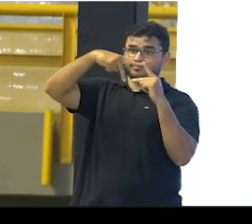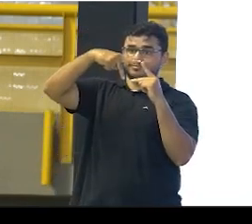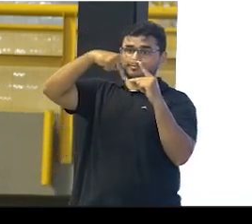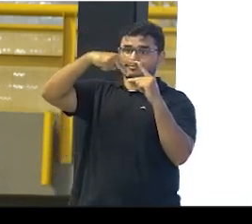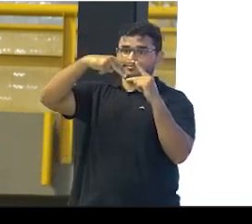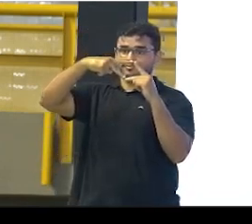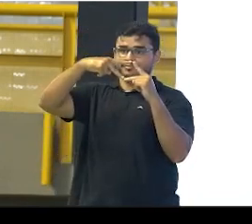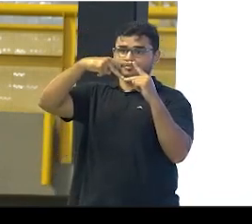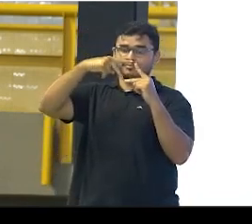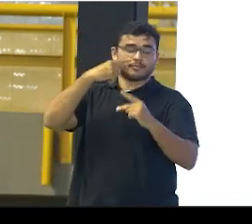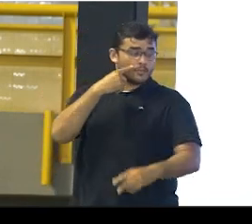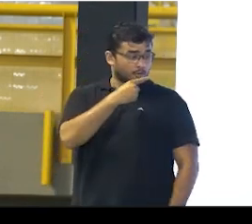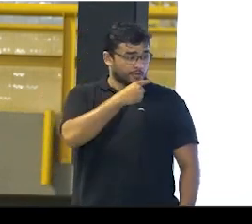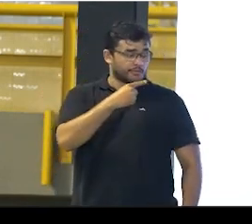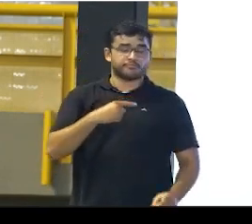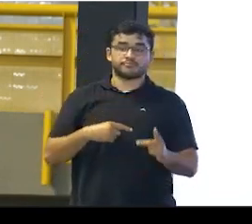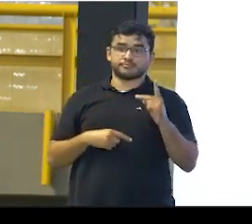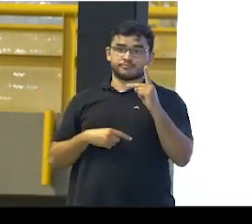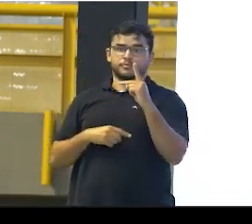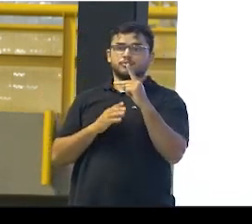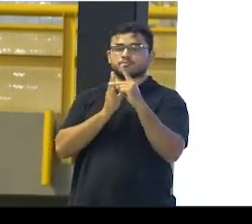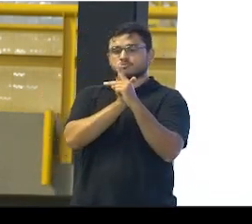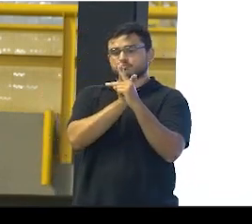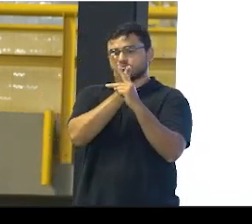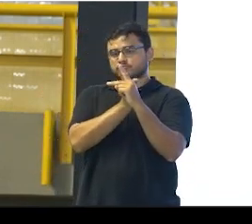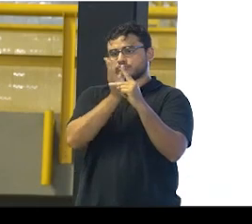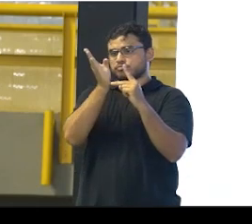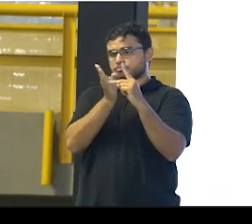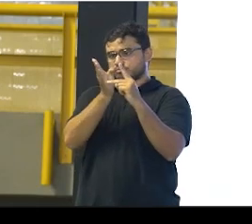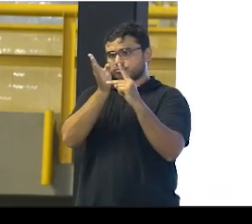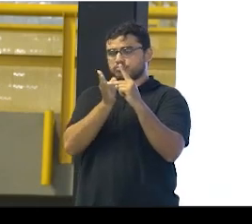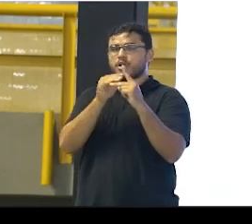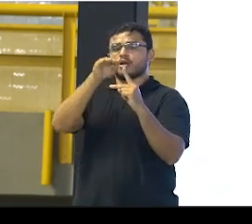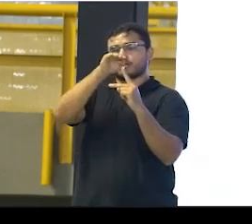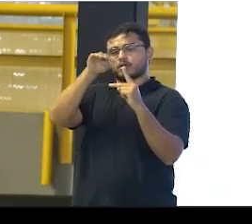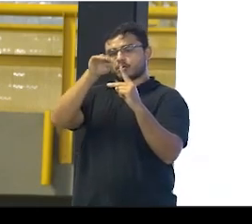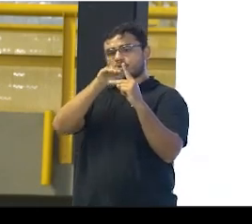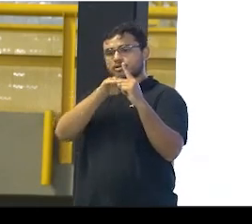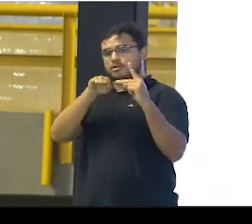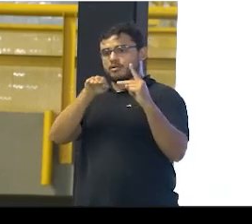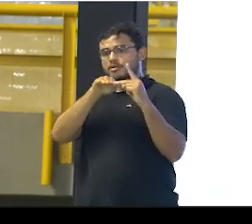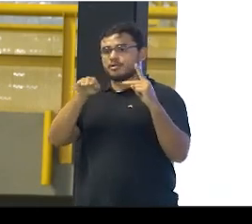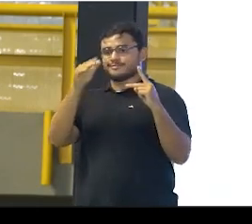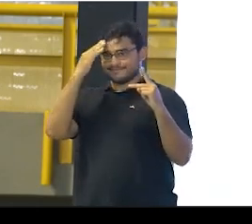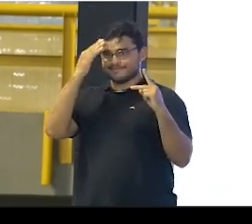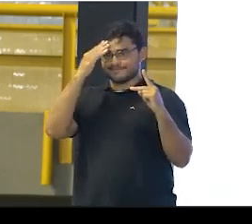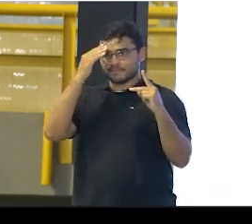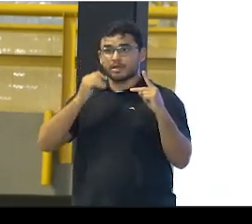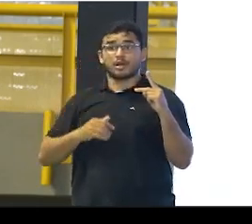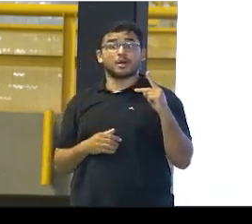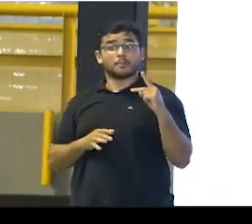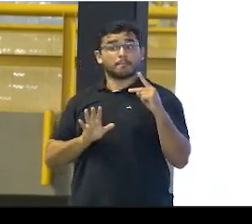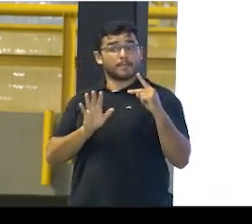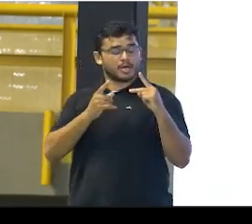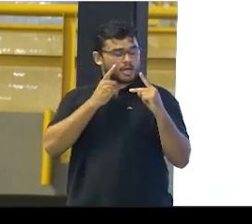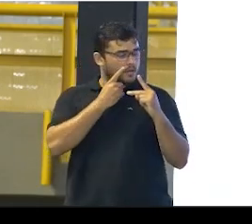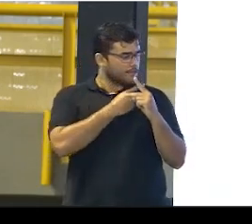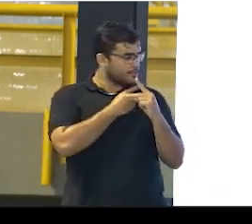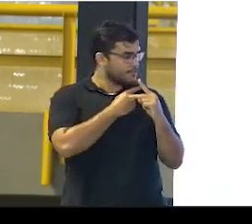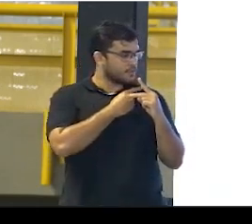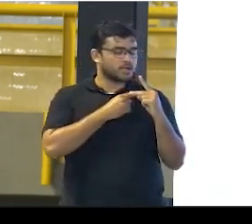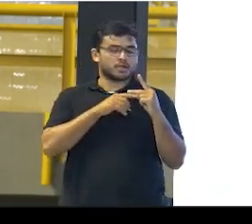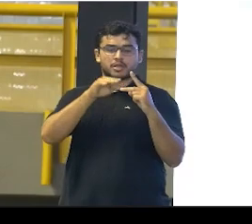um hectômetro por um hectômetro. É um hectômetro quadrado. Gente, sabe o que é um